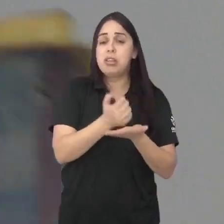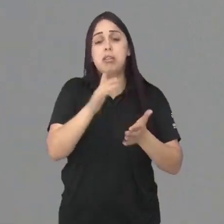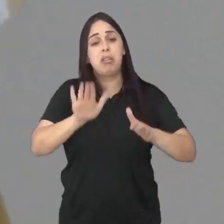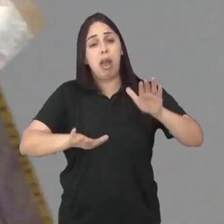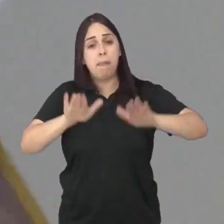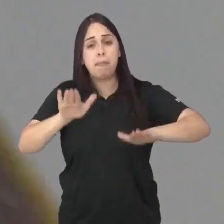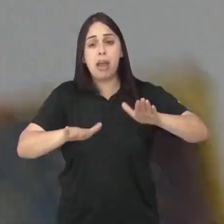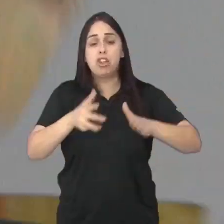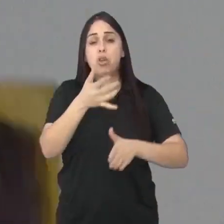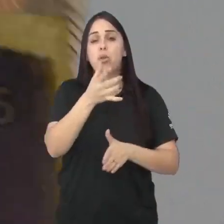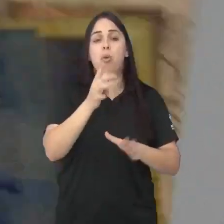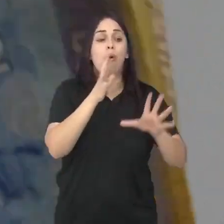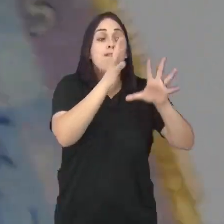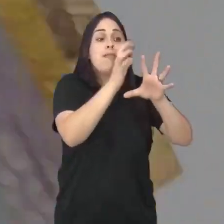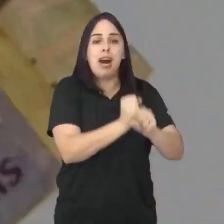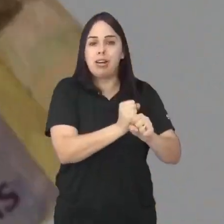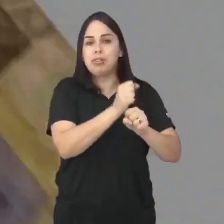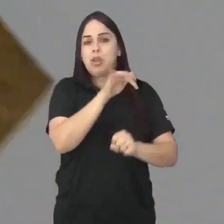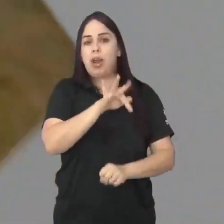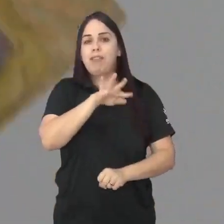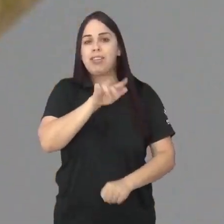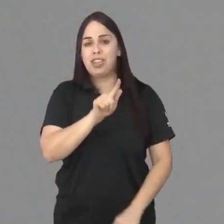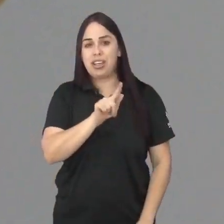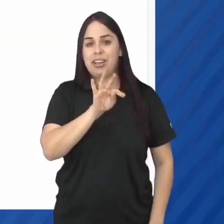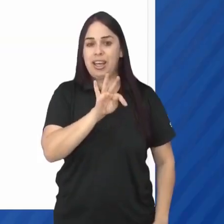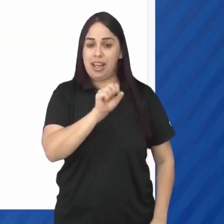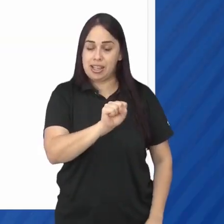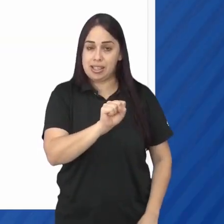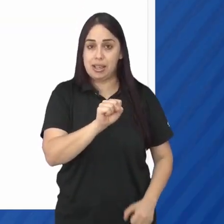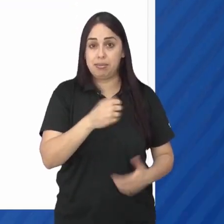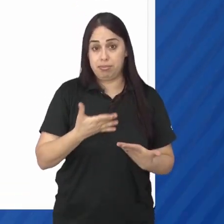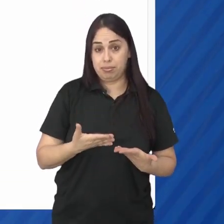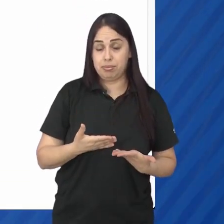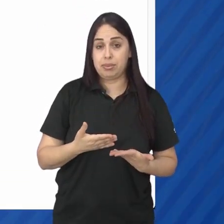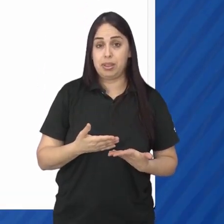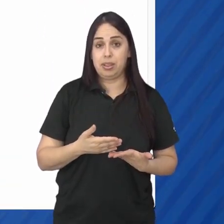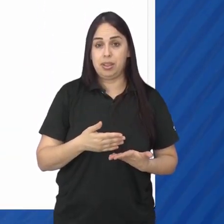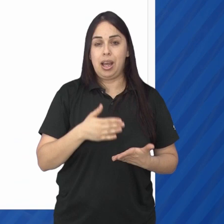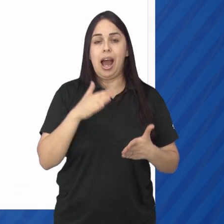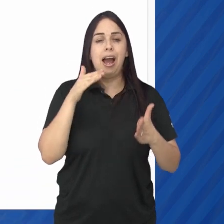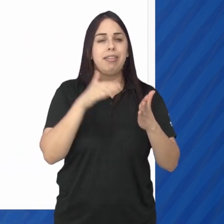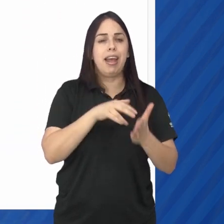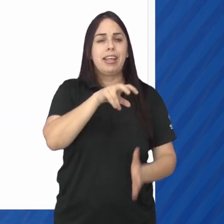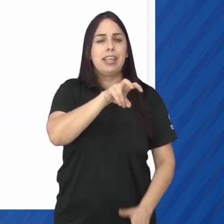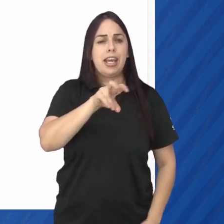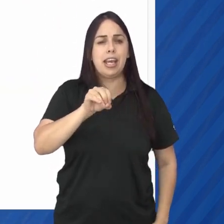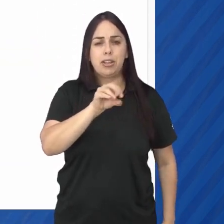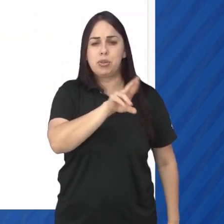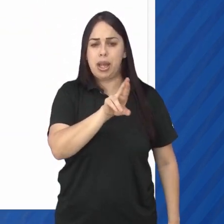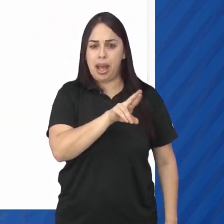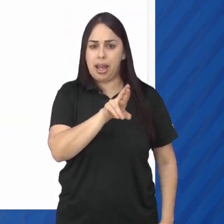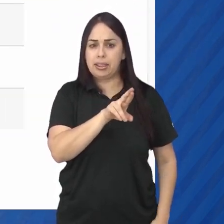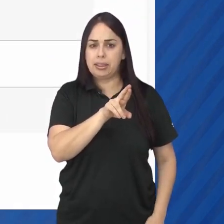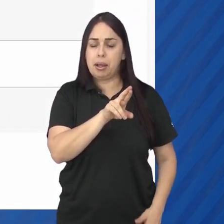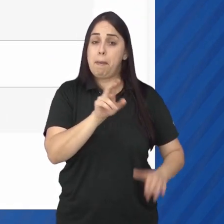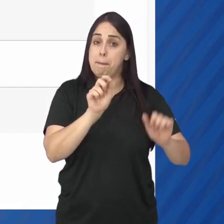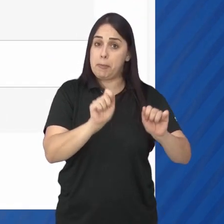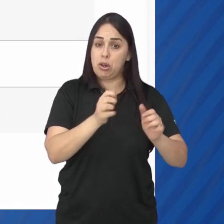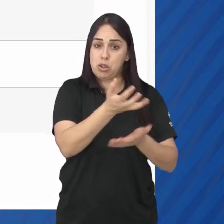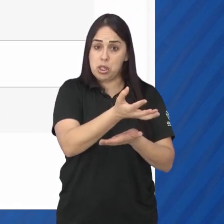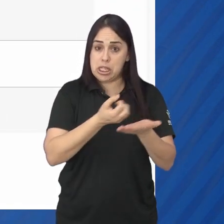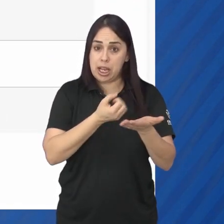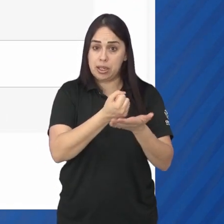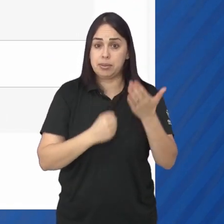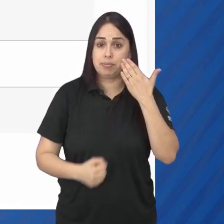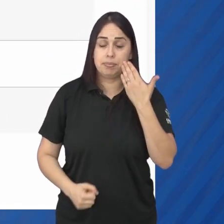que o trabalhador tiver em cada conta do FGTS. Para contas com saldo até R$ 500, por exemplo, poderá